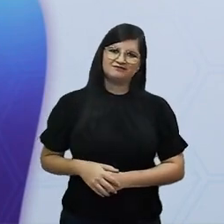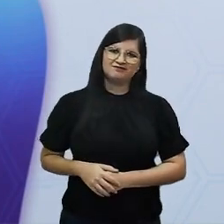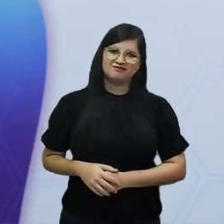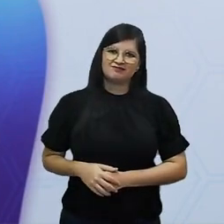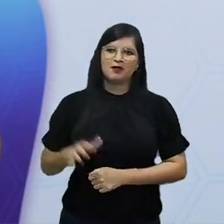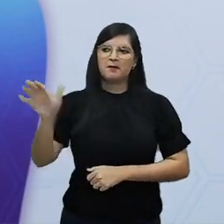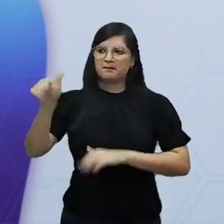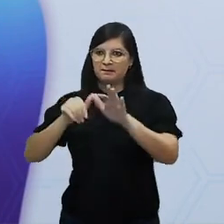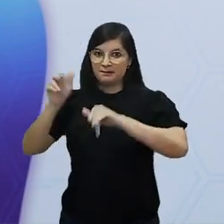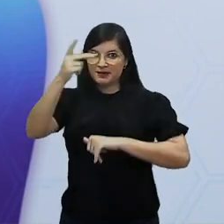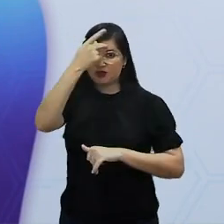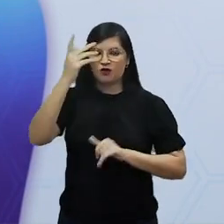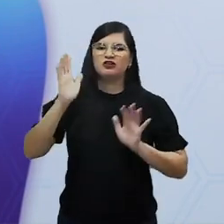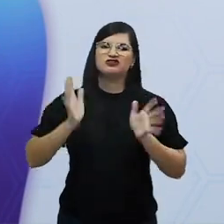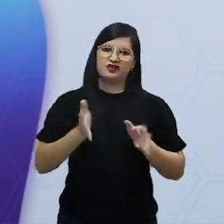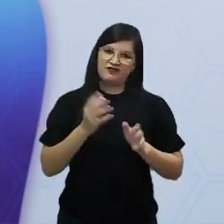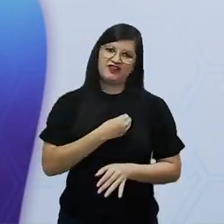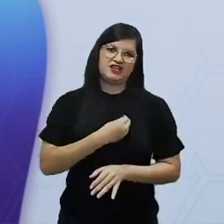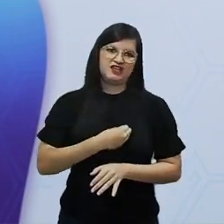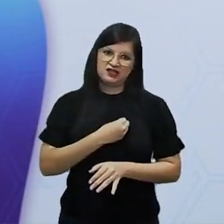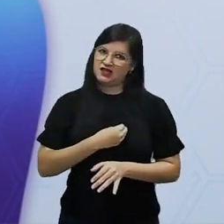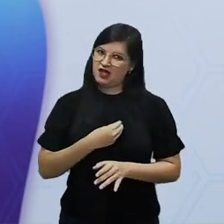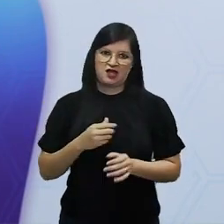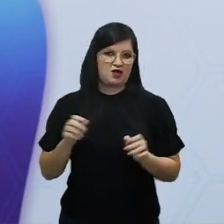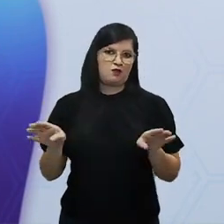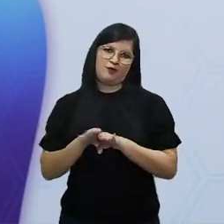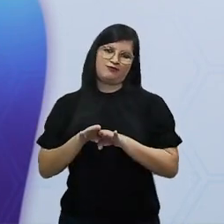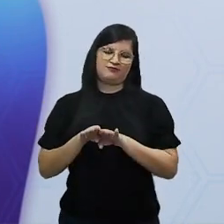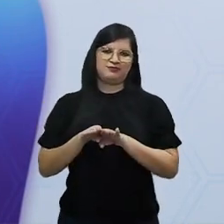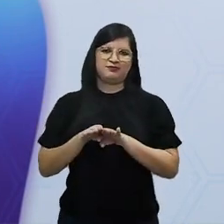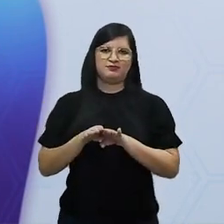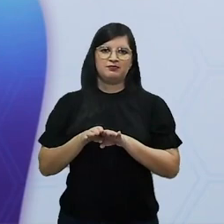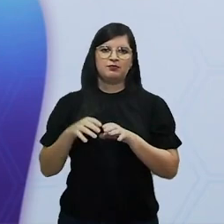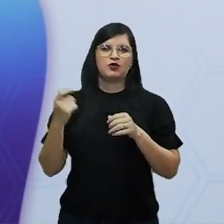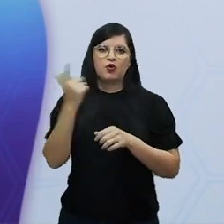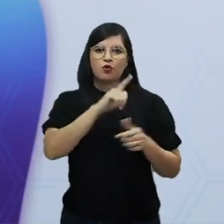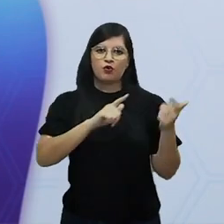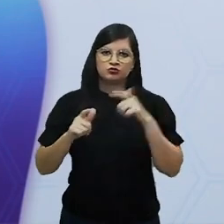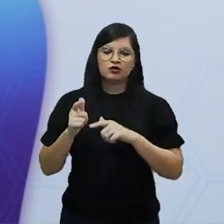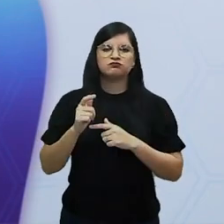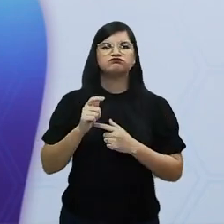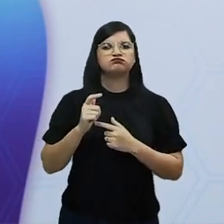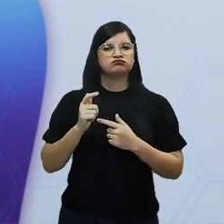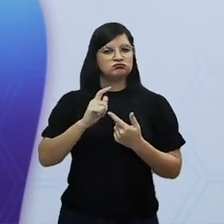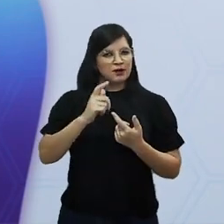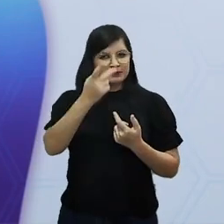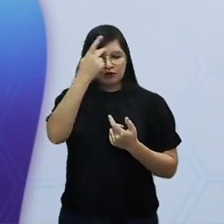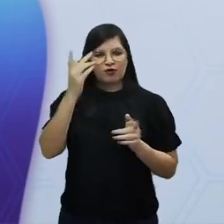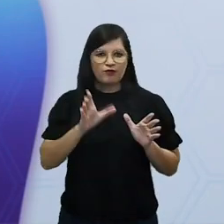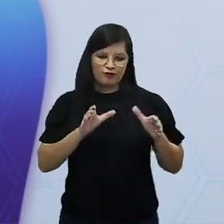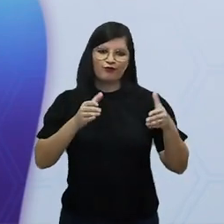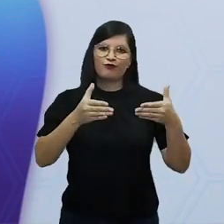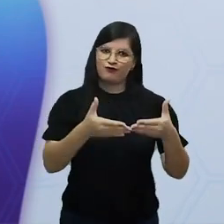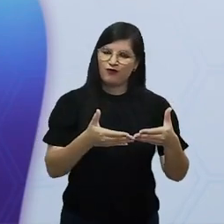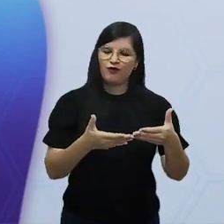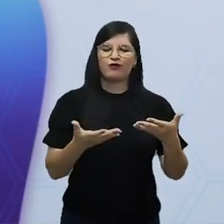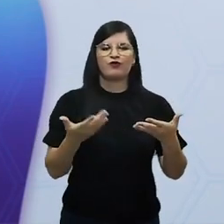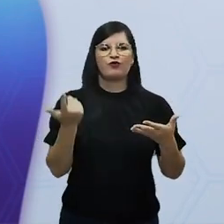pessoas que já passaram, que já vivenciaram uma situação semelhante, porque aí você consegue trazer pessoas muito mais focadas e que